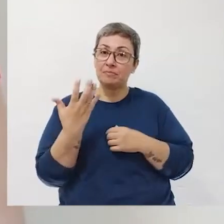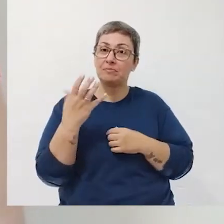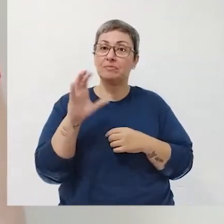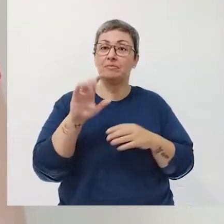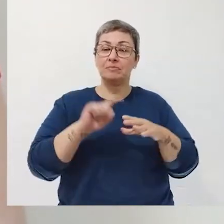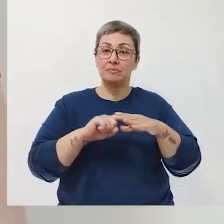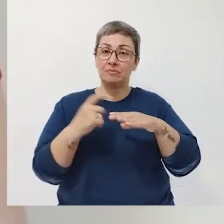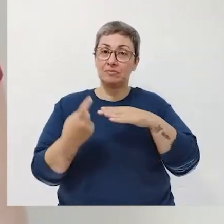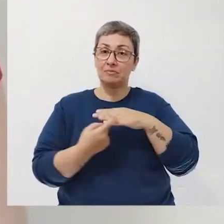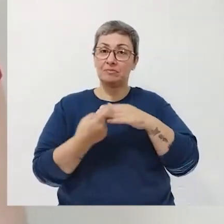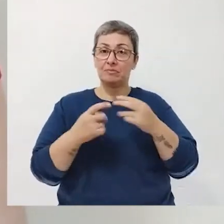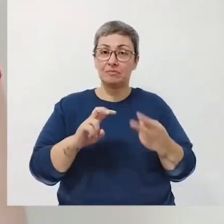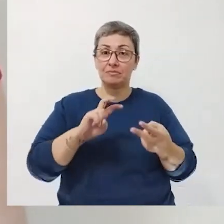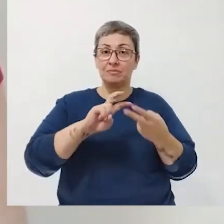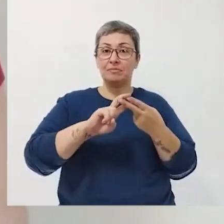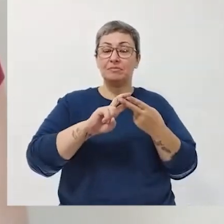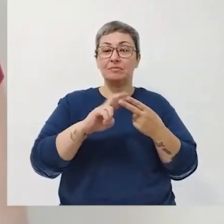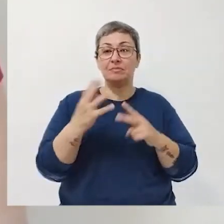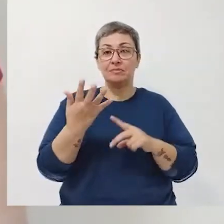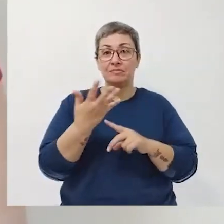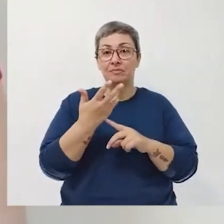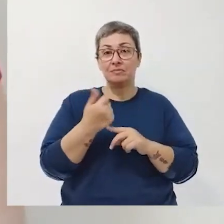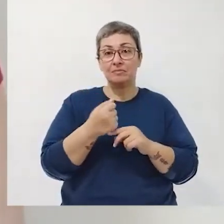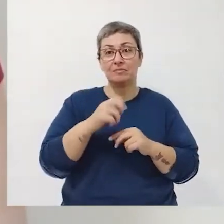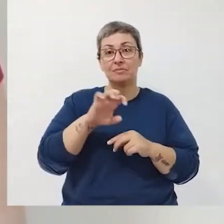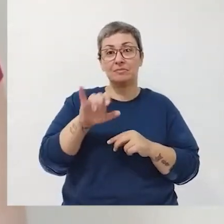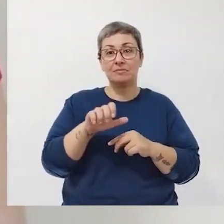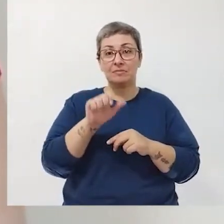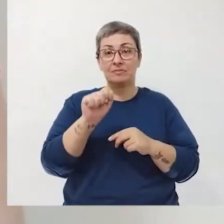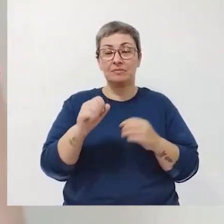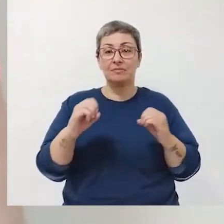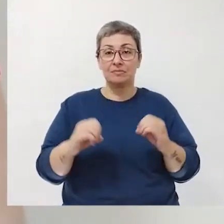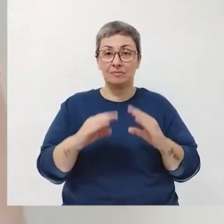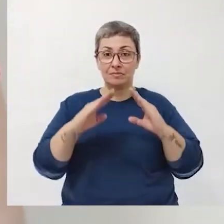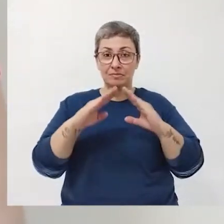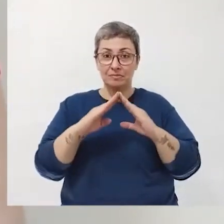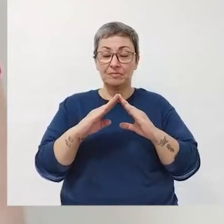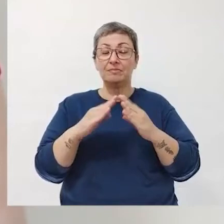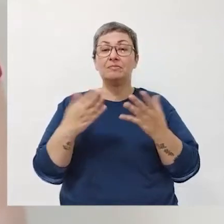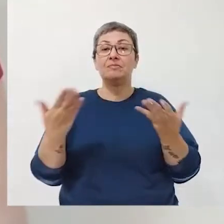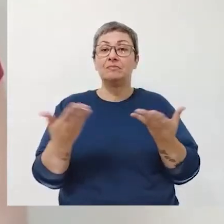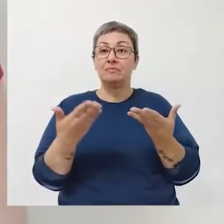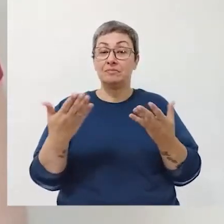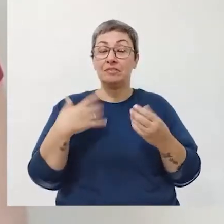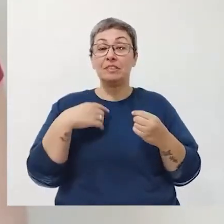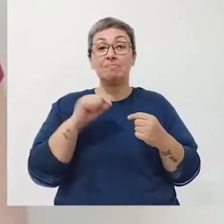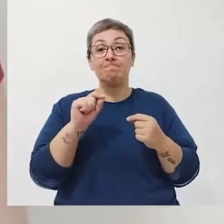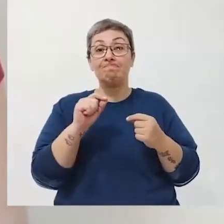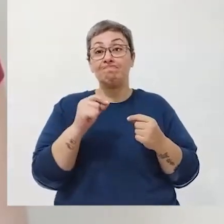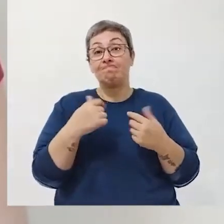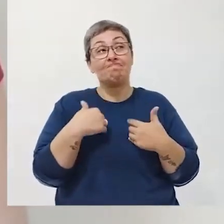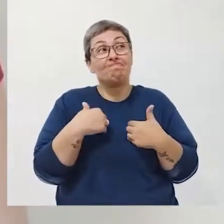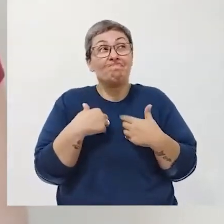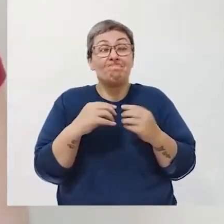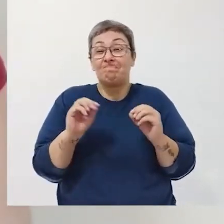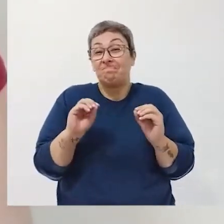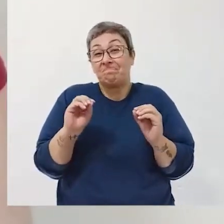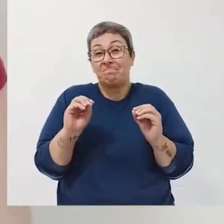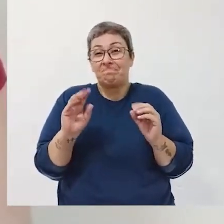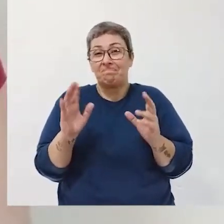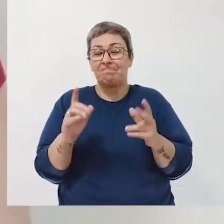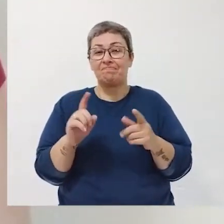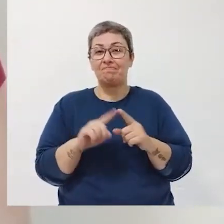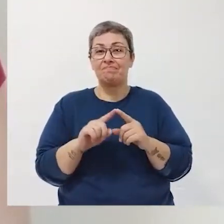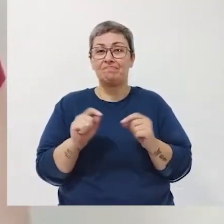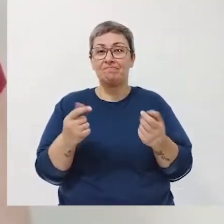sociais com a hashtag ArteEJA Saberes em Casa. Agora, quem não se sente à vontade